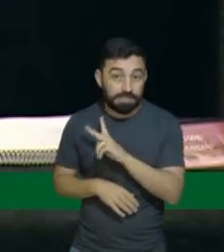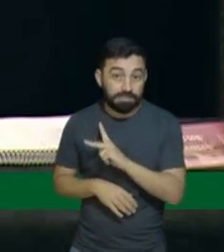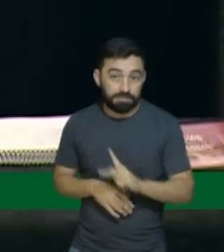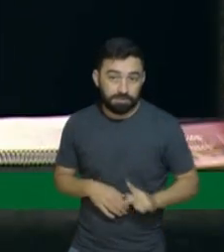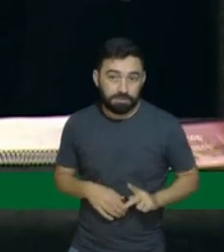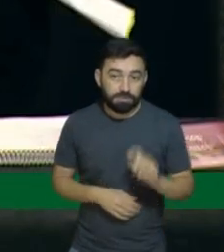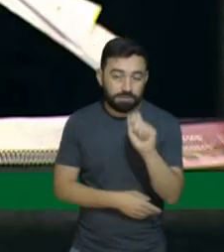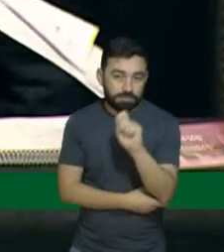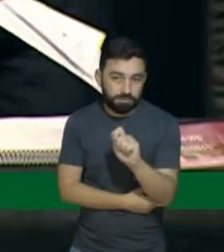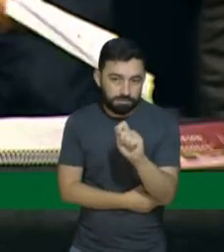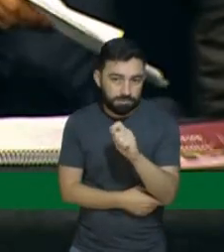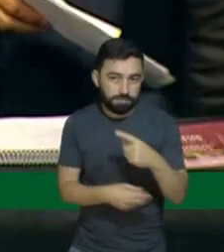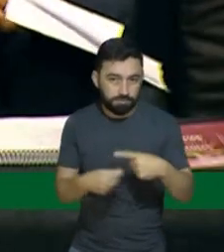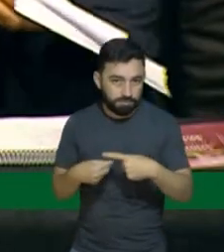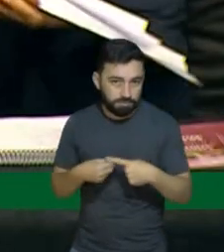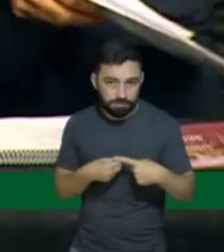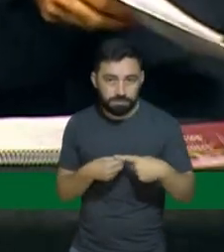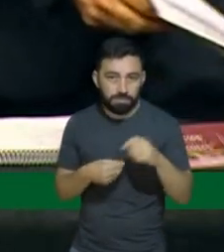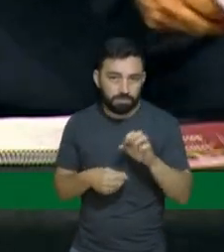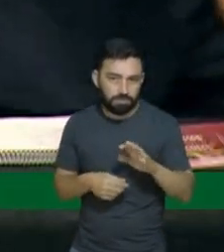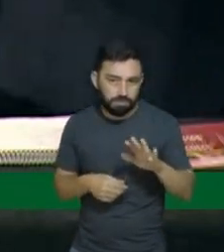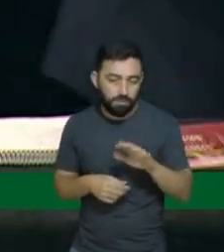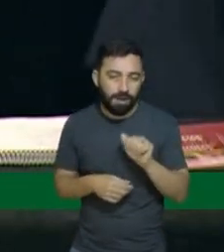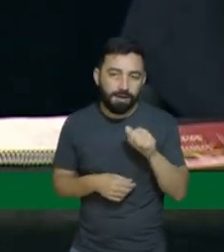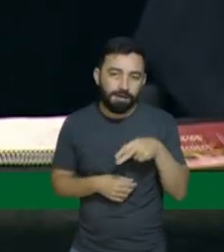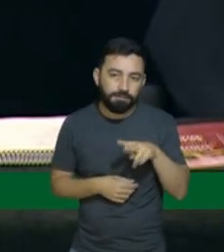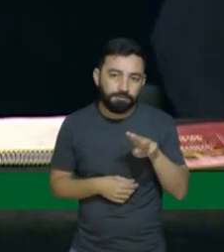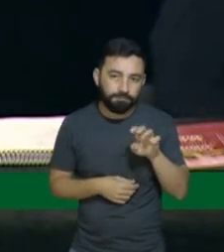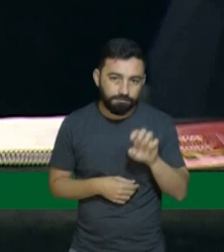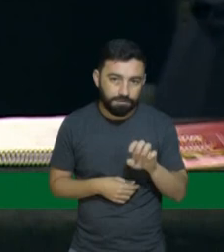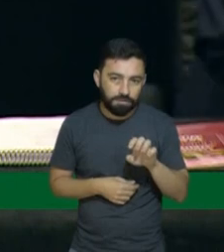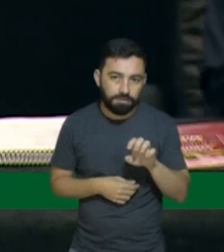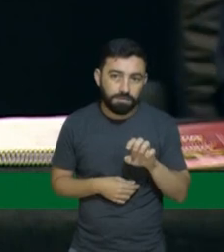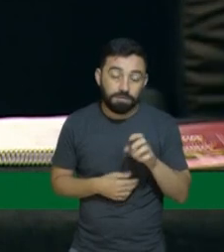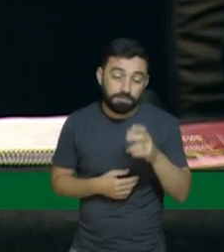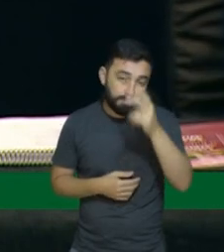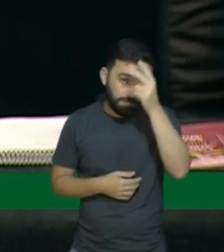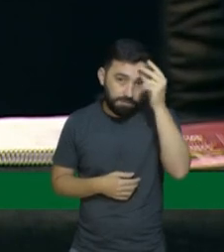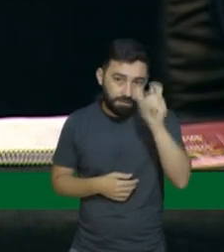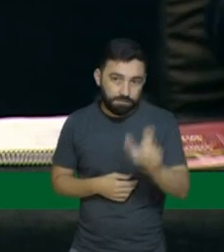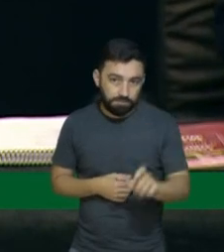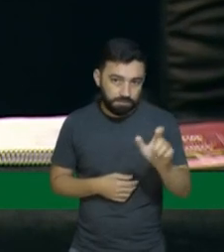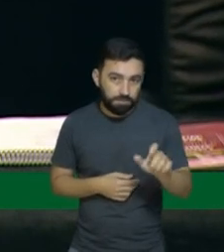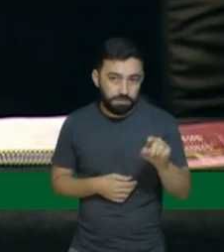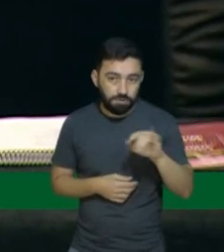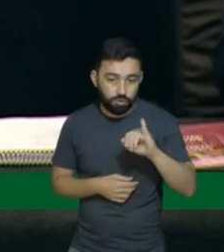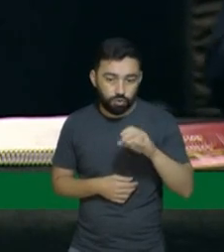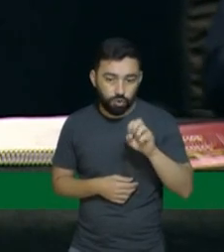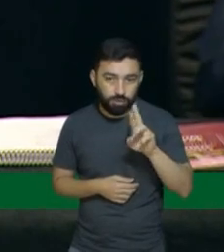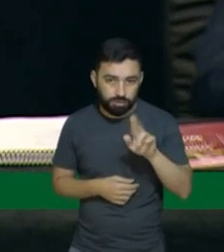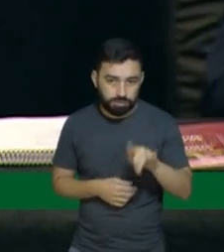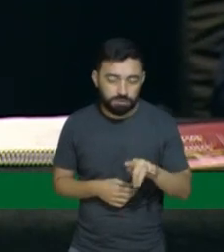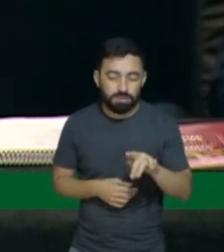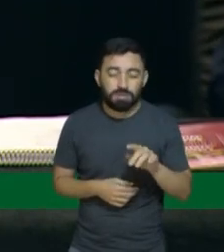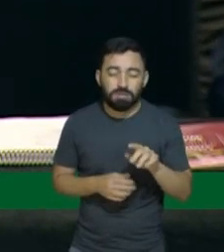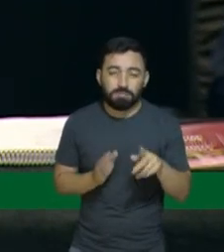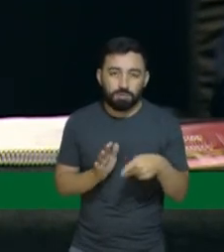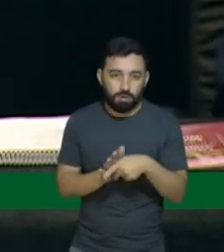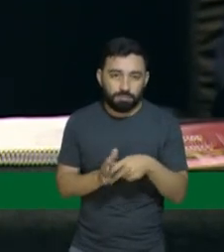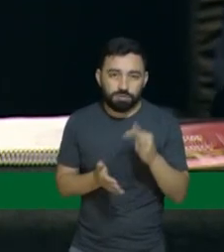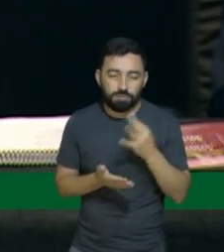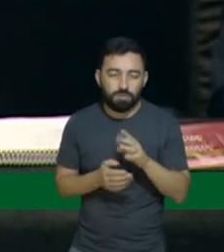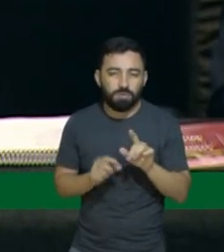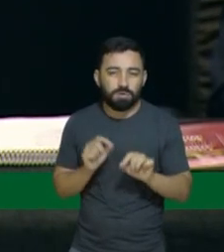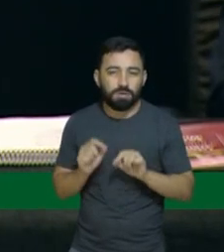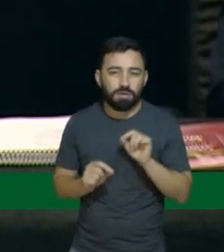associação dos Municípios do Vale europeu anv o nosso prefeito Jorge Kruger de Timbó para fazer a manifestação